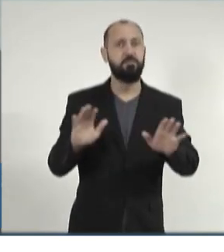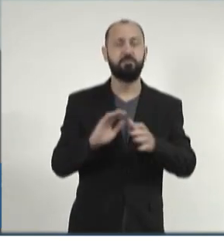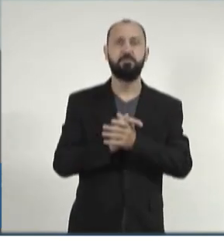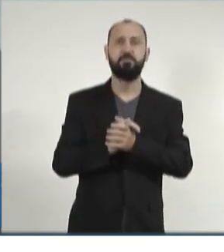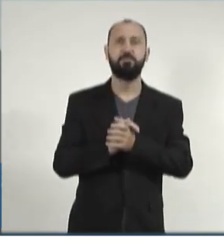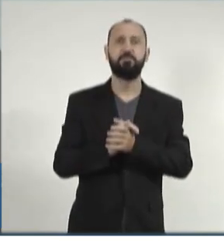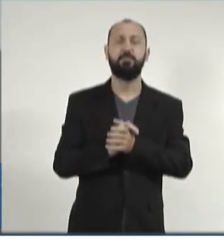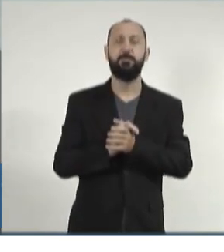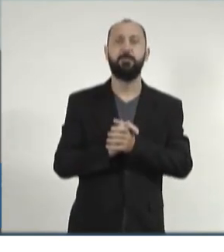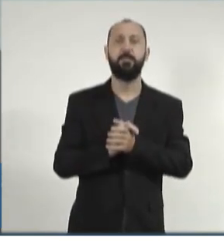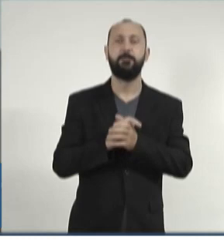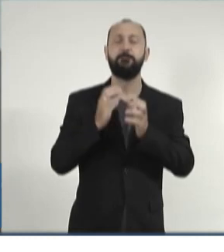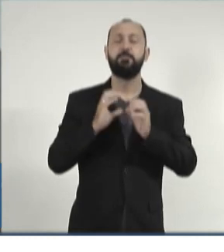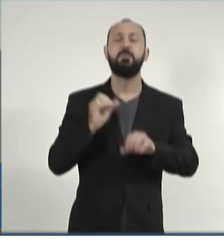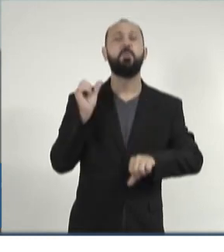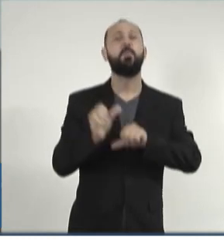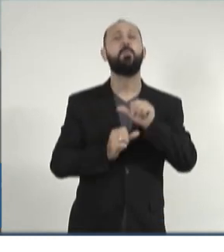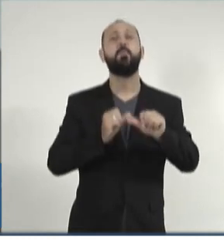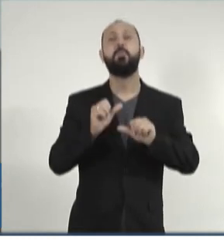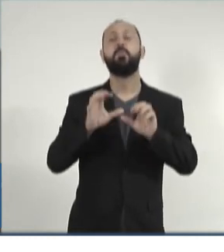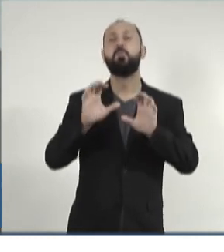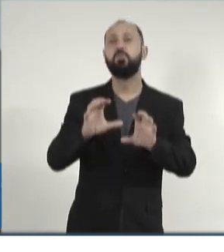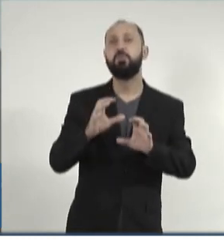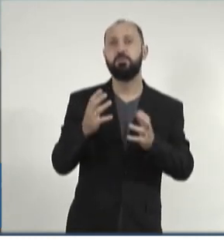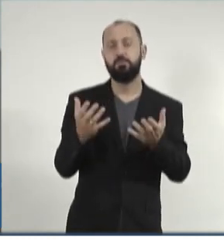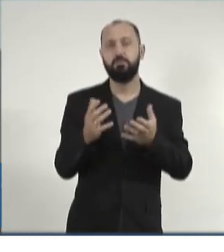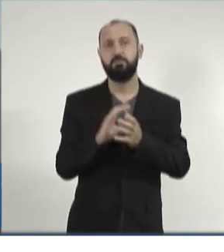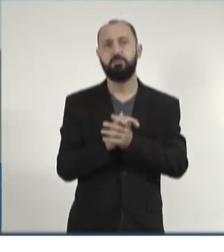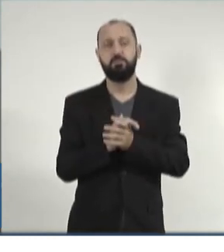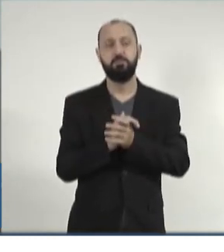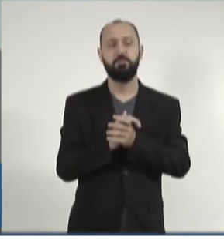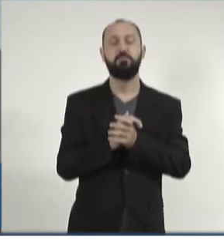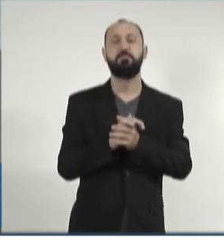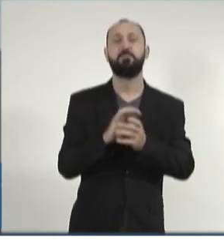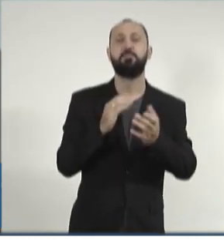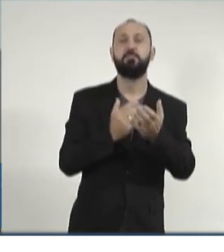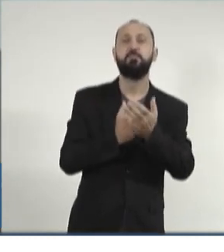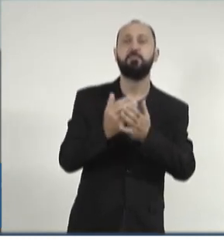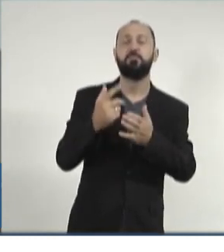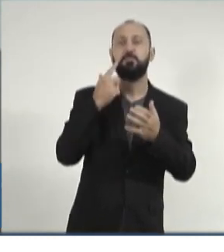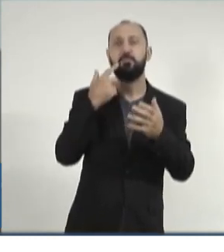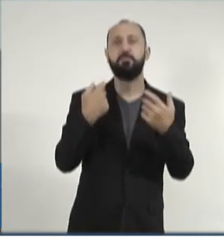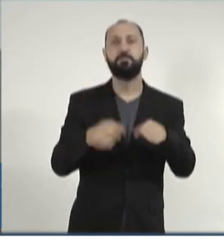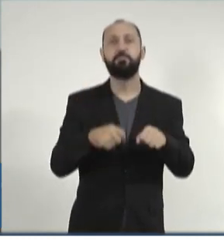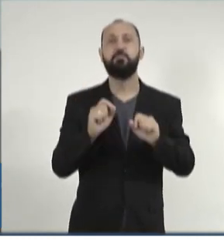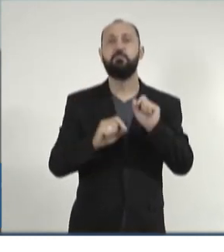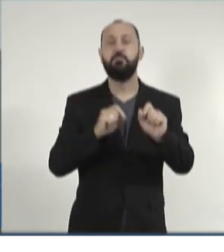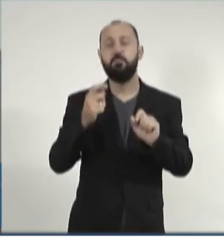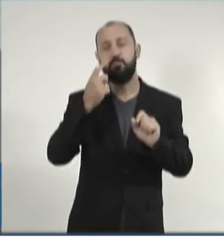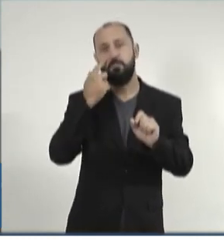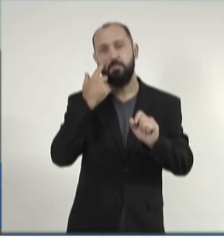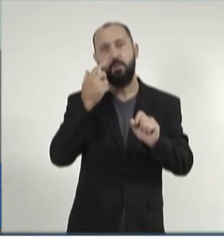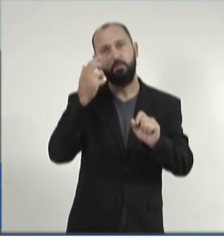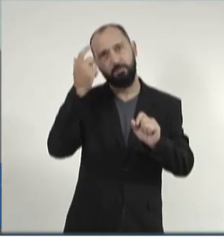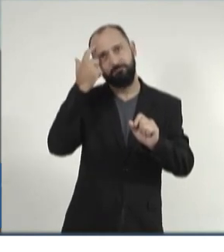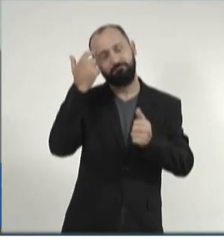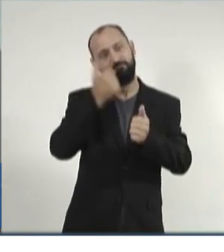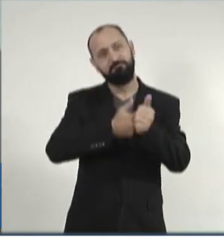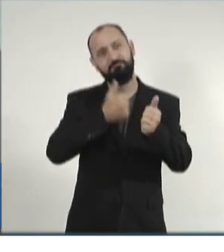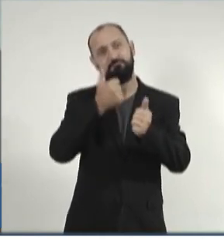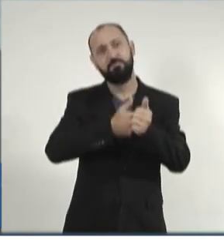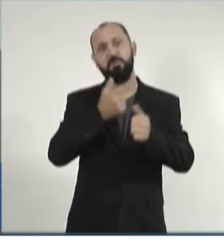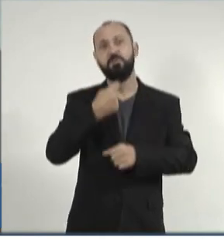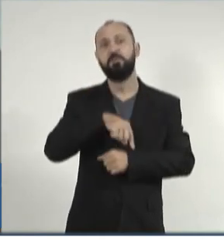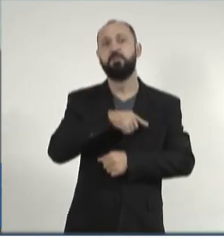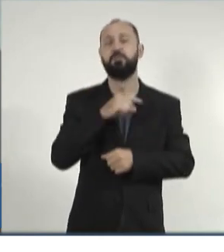Qual que é a grande sacada? É a gente mudar a forma da gente encarar as coisas. É aí que vem a necessidade da gente buscar uma reflexão sobre o que